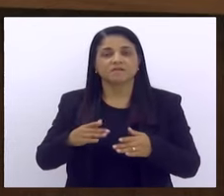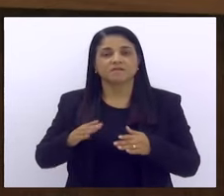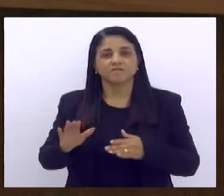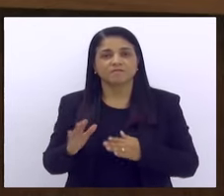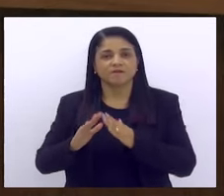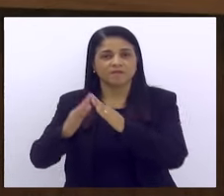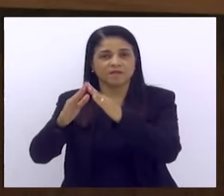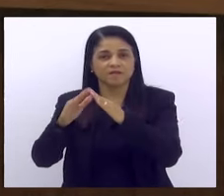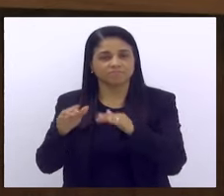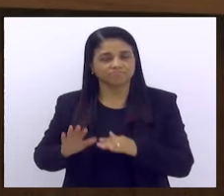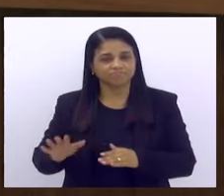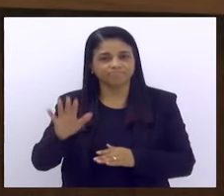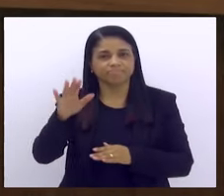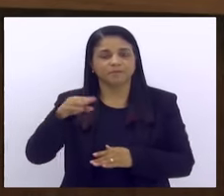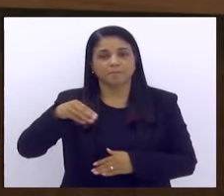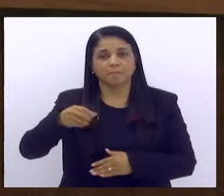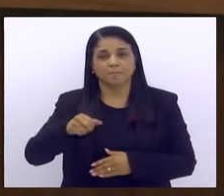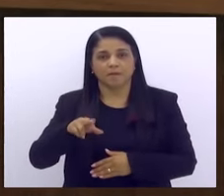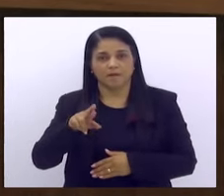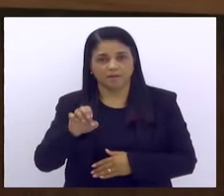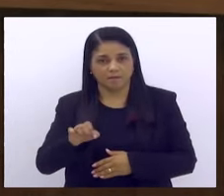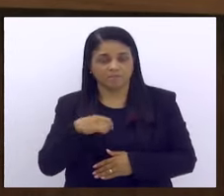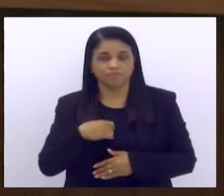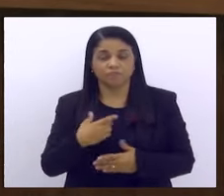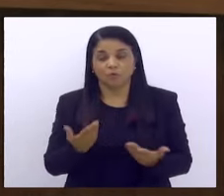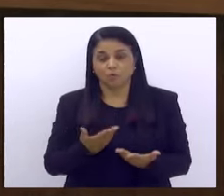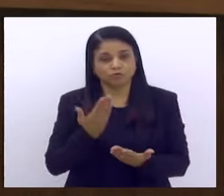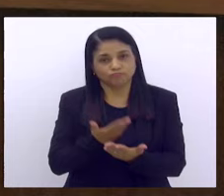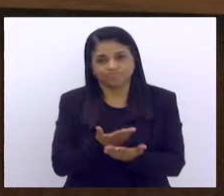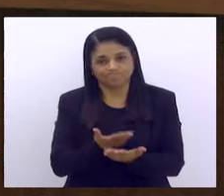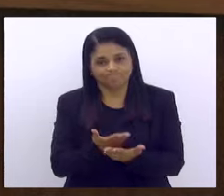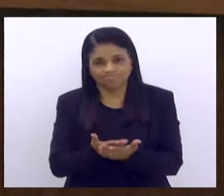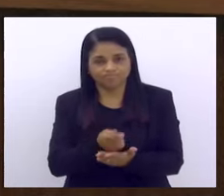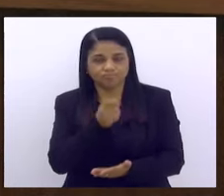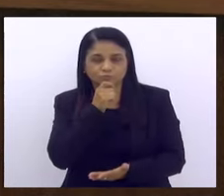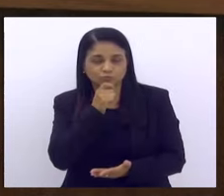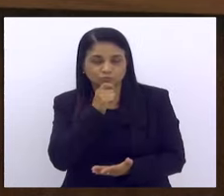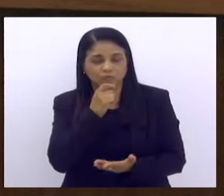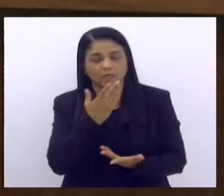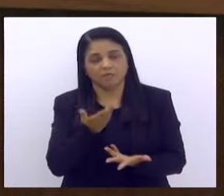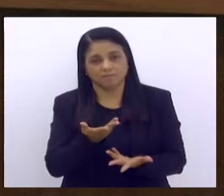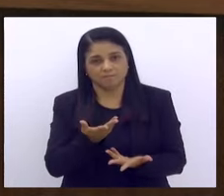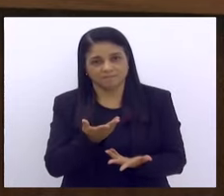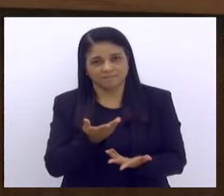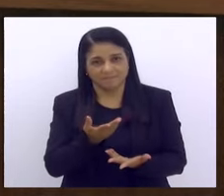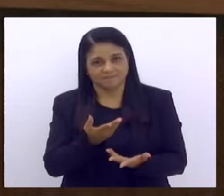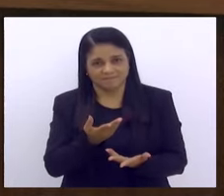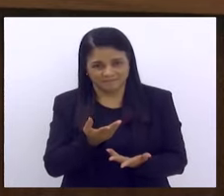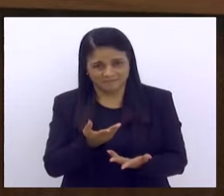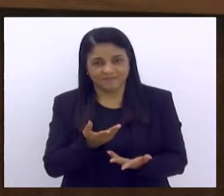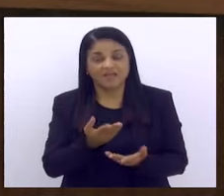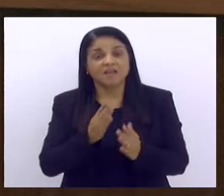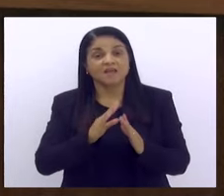esses mesmos jovens que hoje não estão tendo aula na Orquestra da Maré. Fora isso, as escolas que hoje